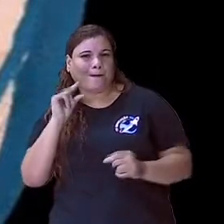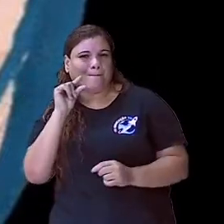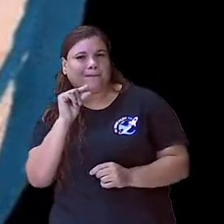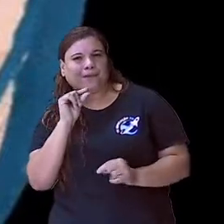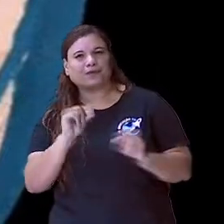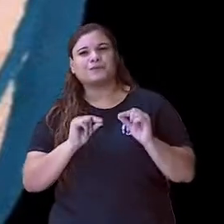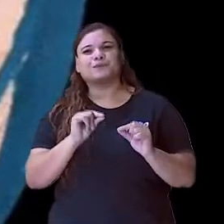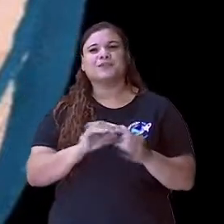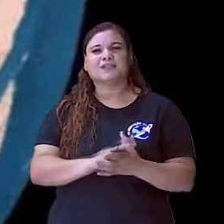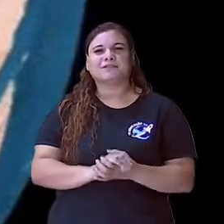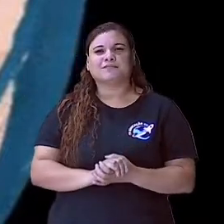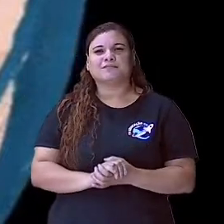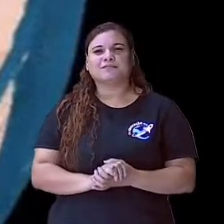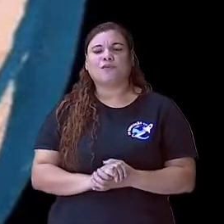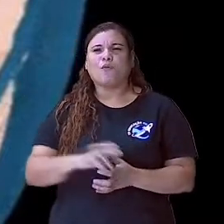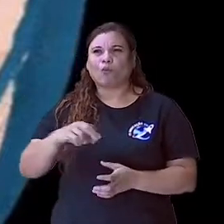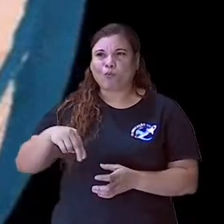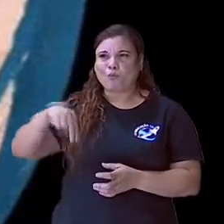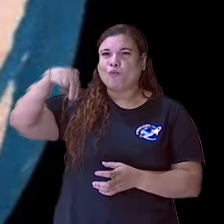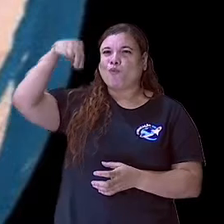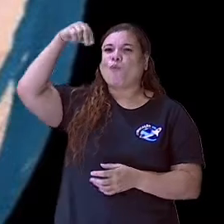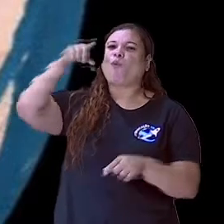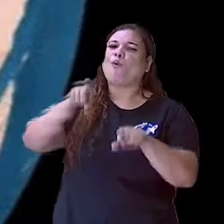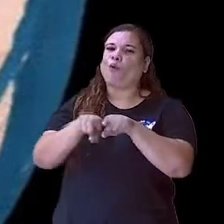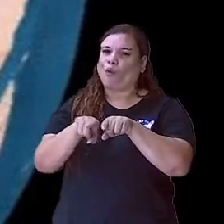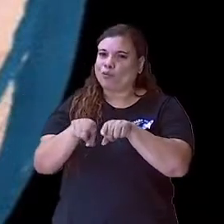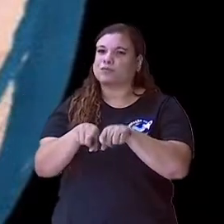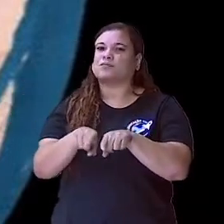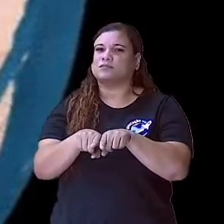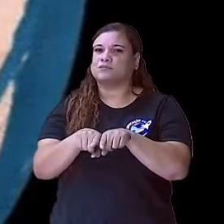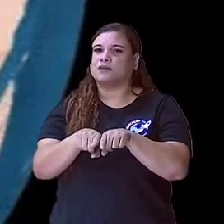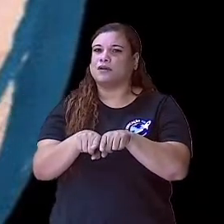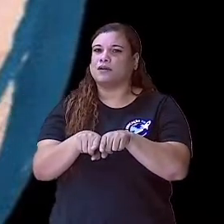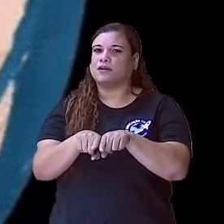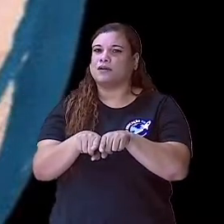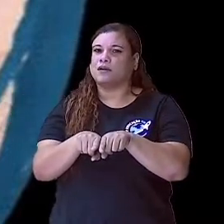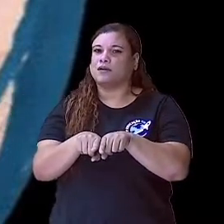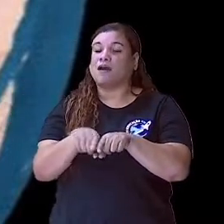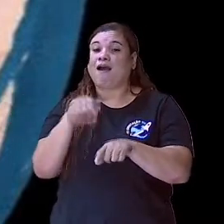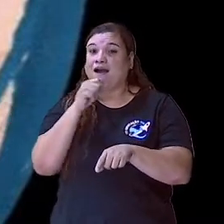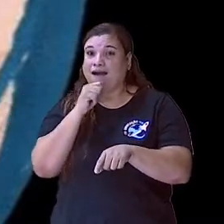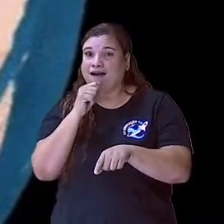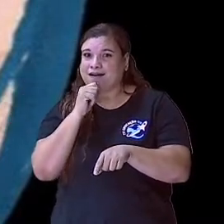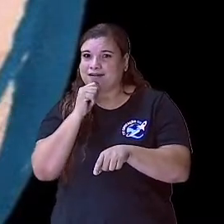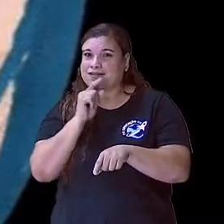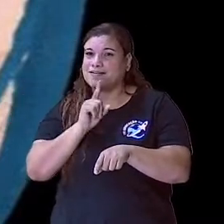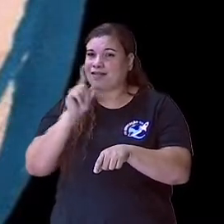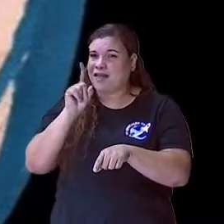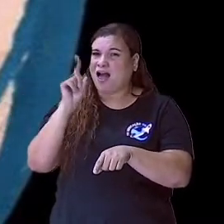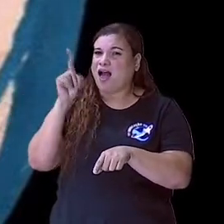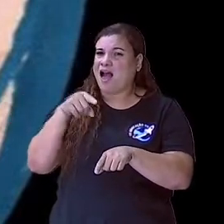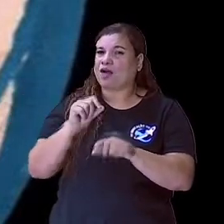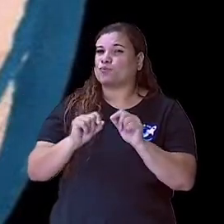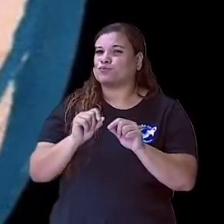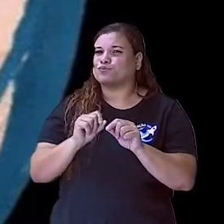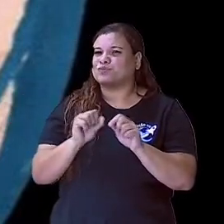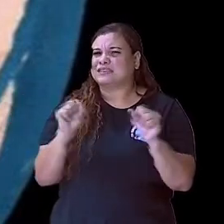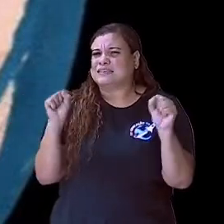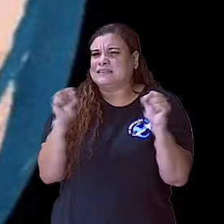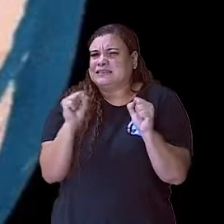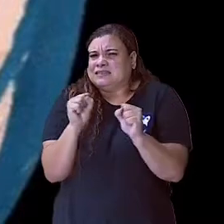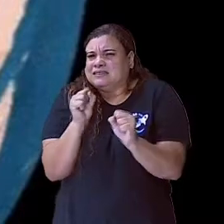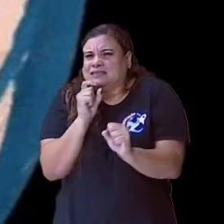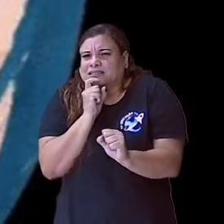mais ao norte, onde predominam mais frio. Por que é assim? Por